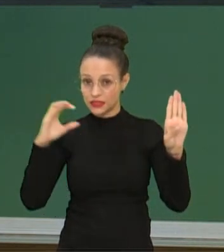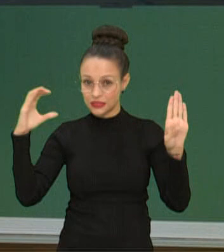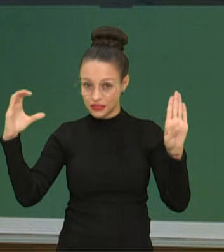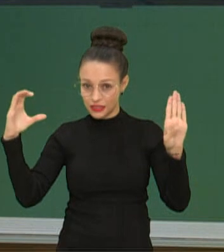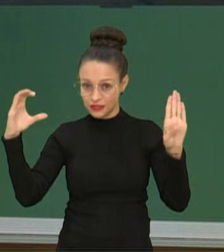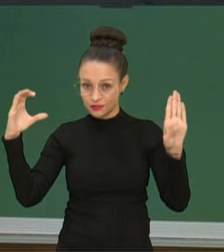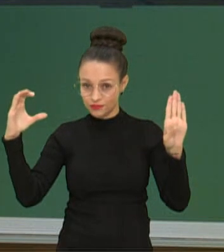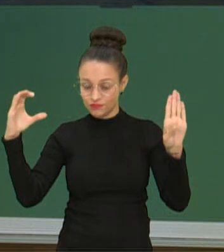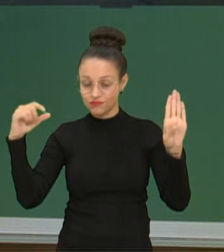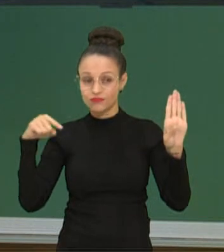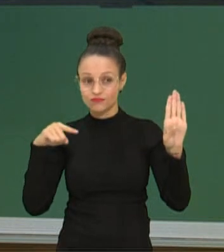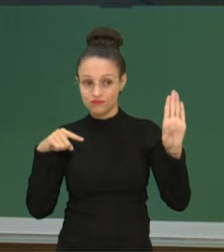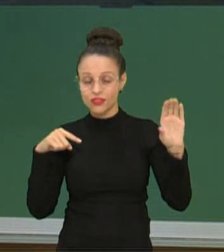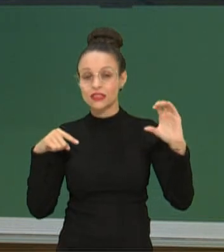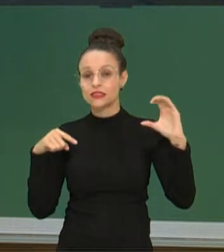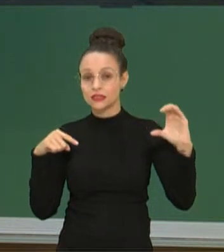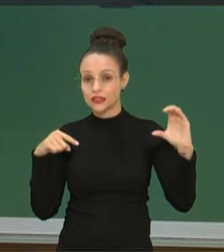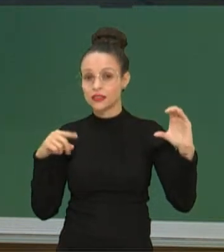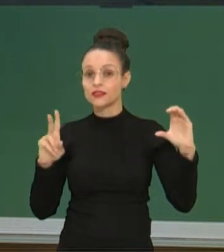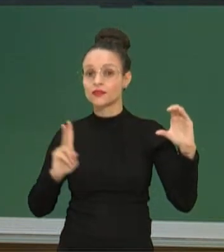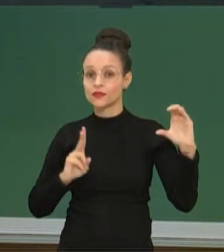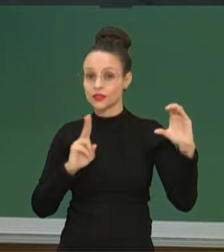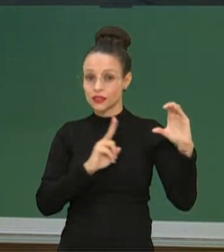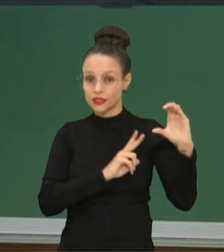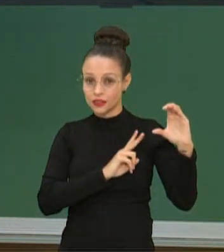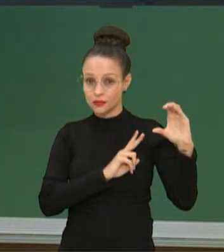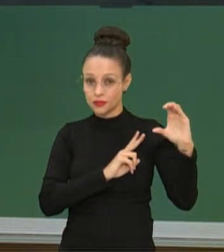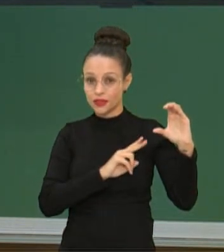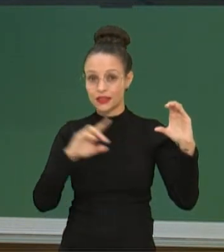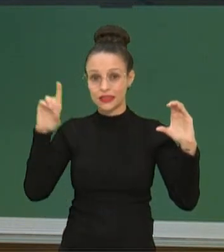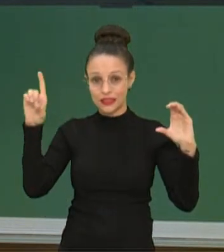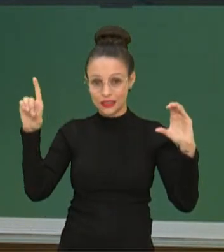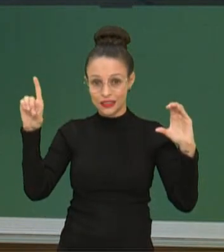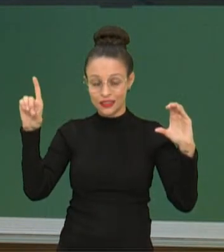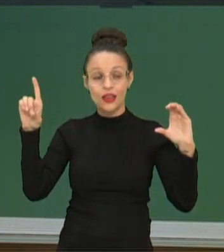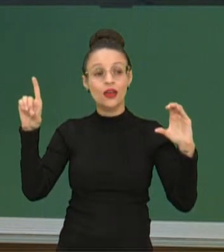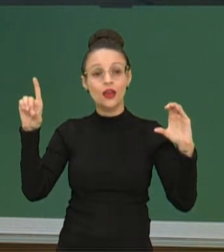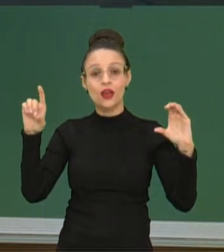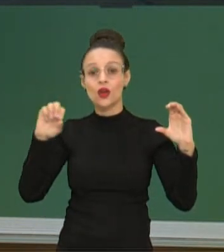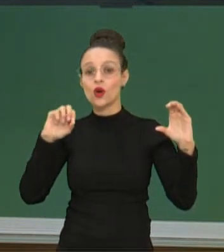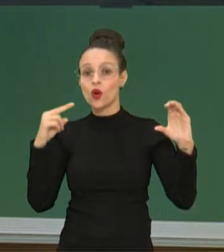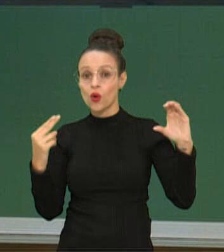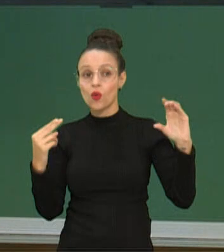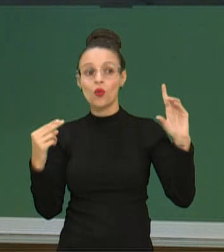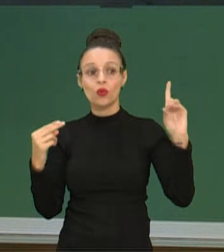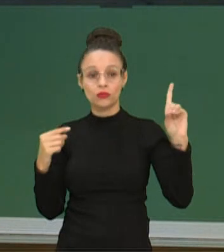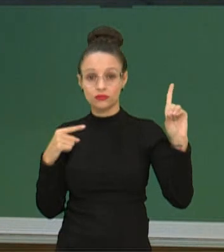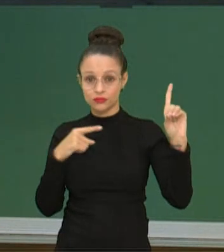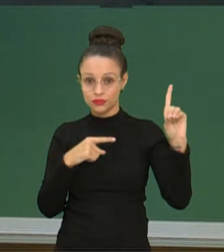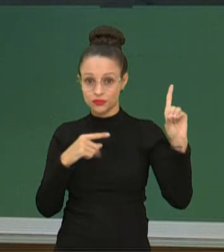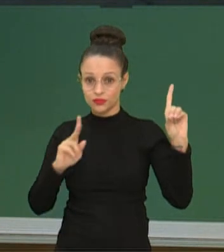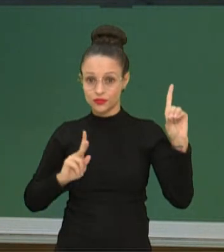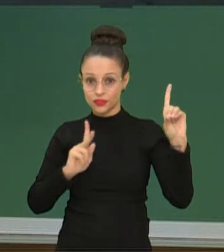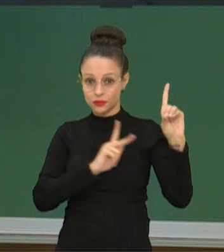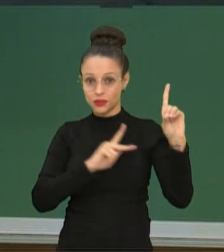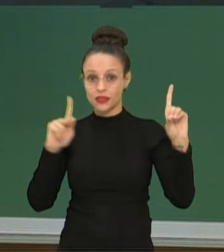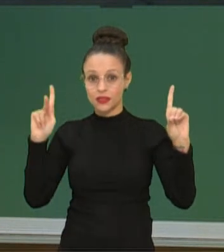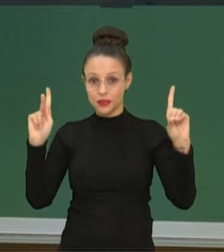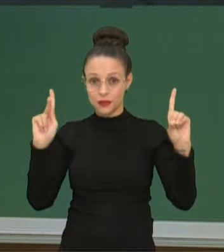C. Alternativa C, vitamina D. Ou a alternativa D, a vitamina K.